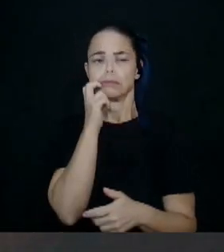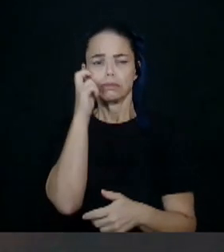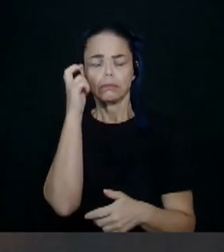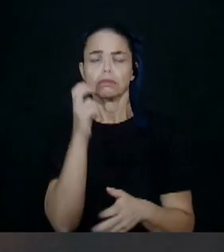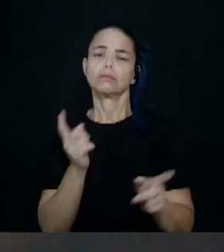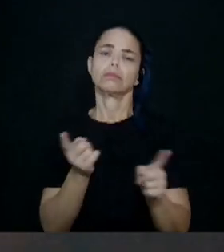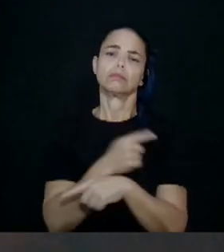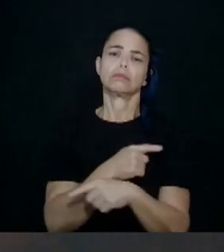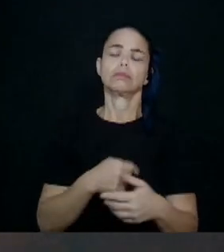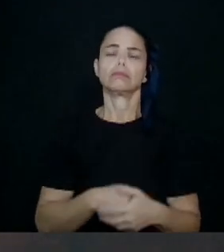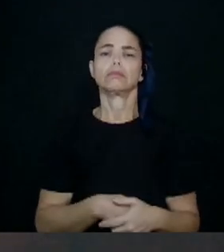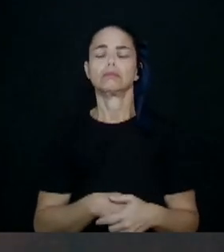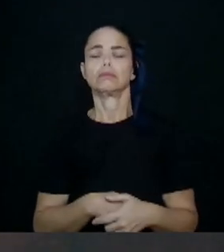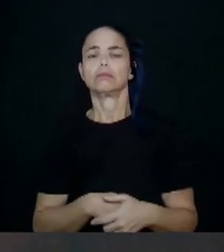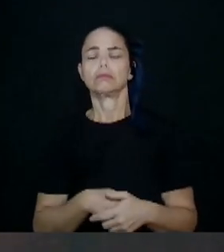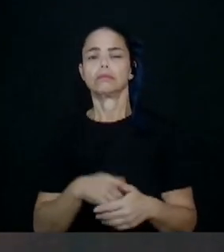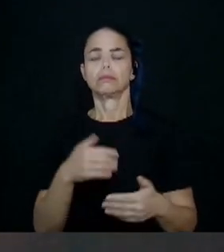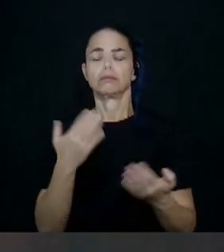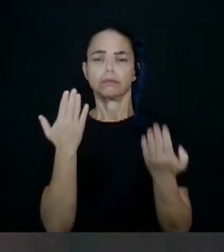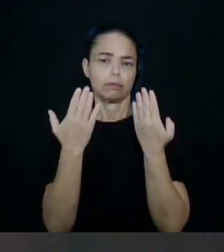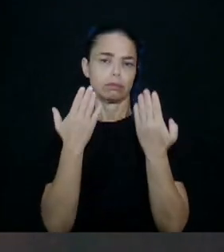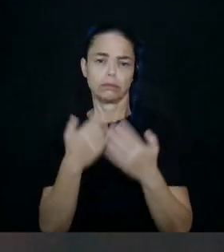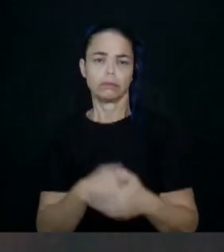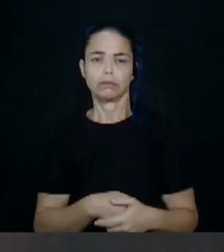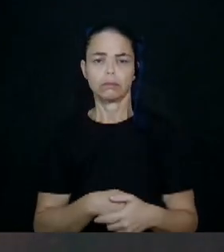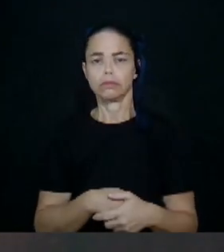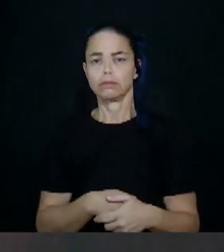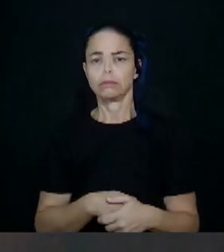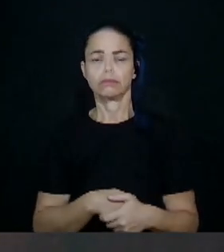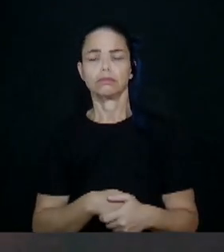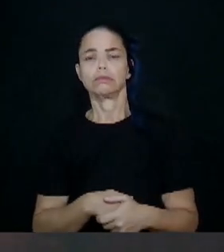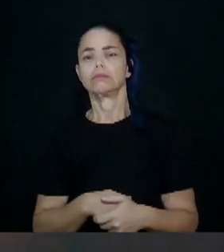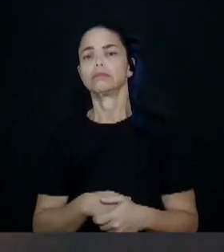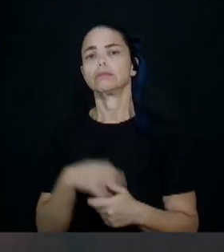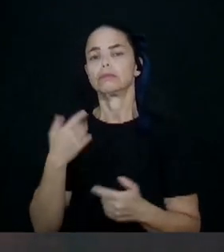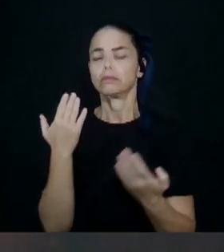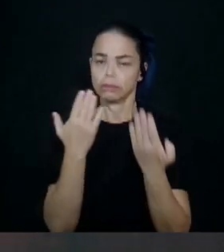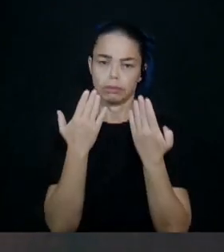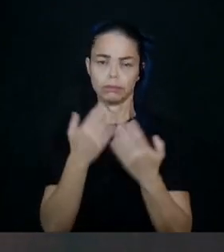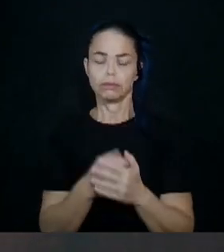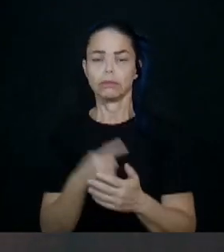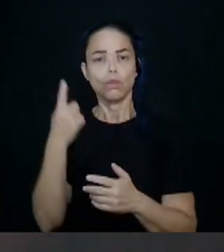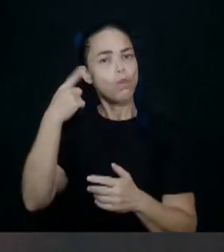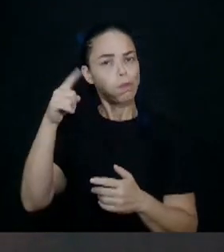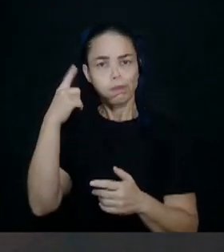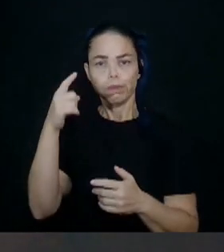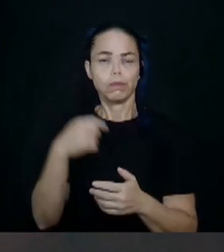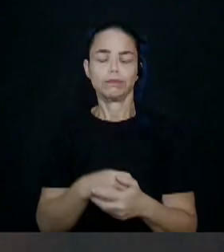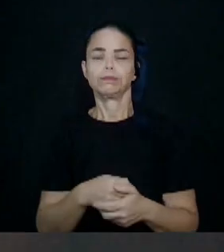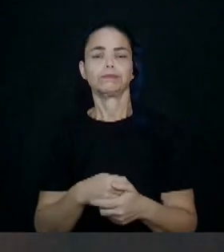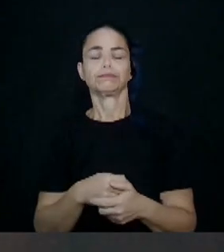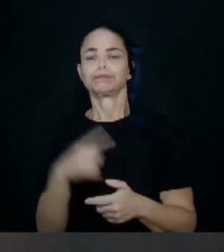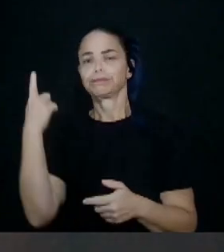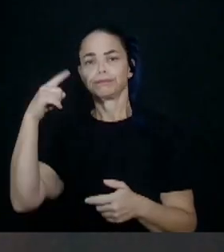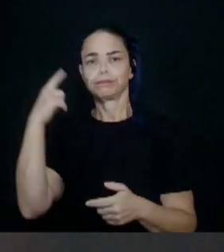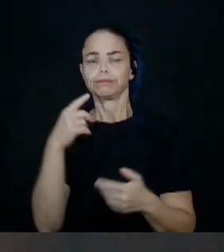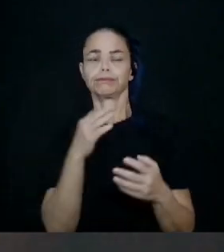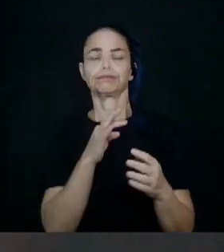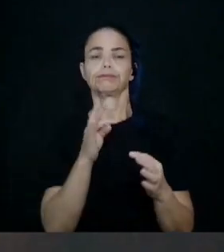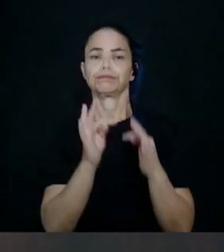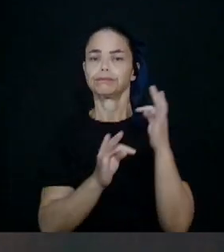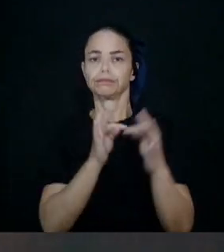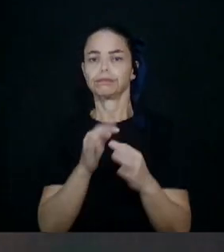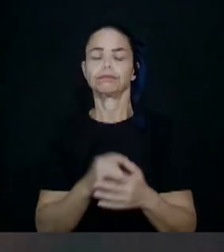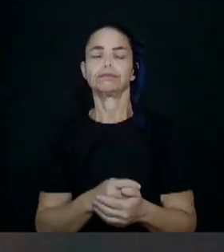contrário, psicólogo não é... A história psicólogo é para louco. Não, nós não tratamos de louco, pelo contrário, tratamos